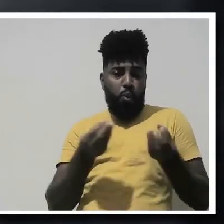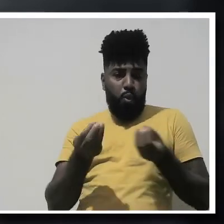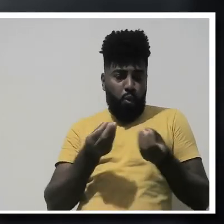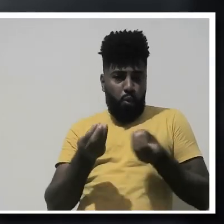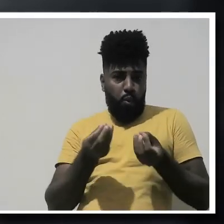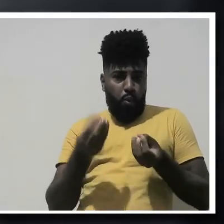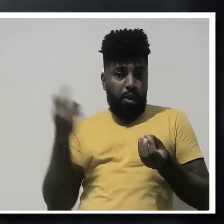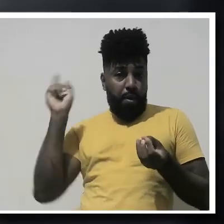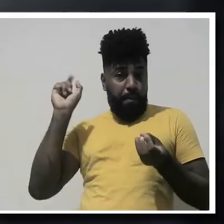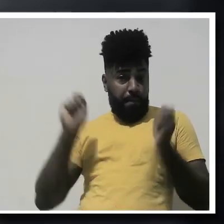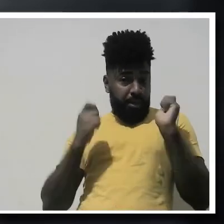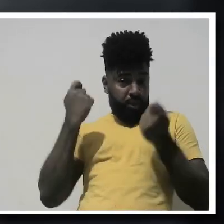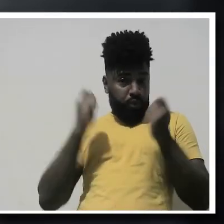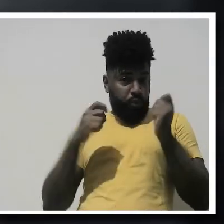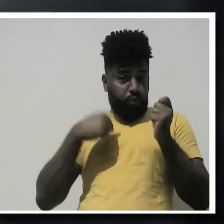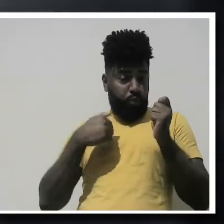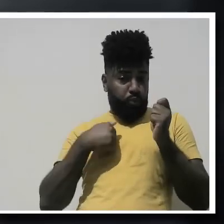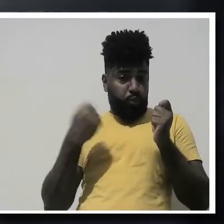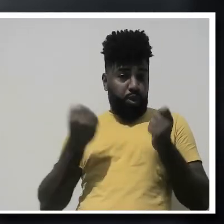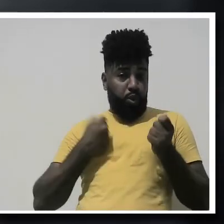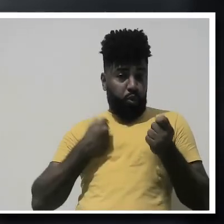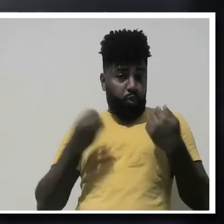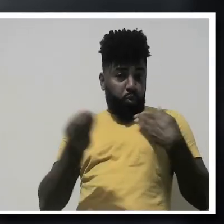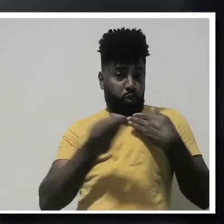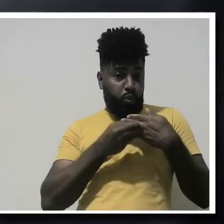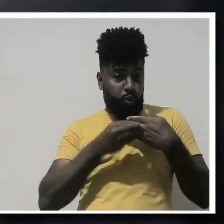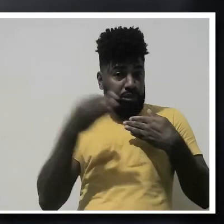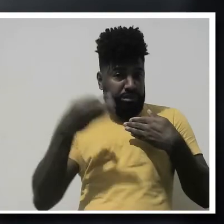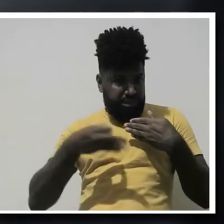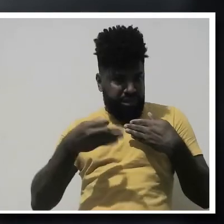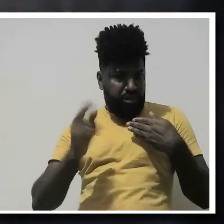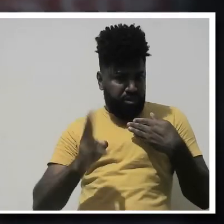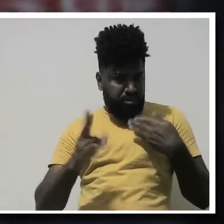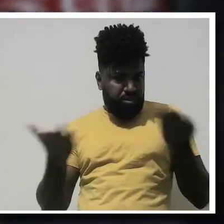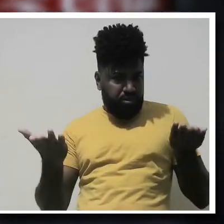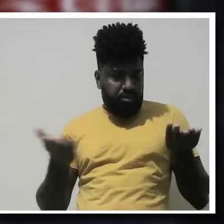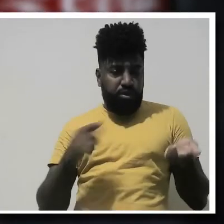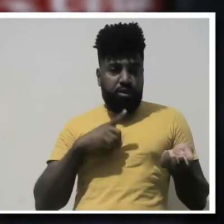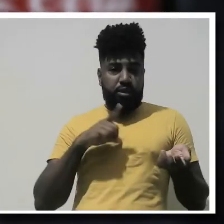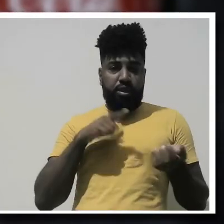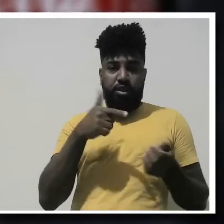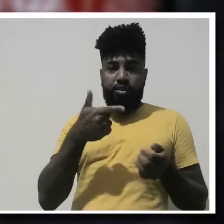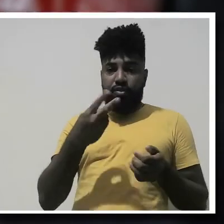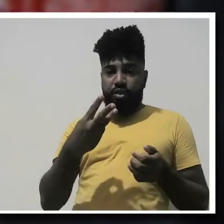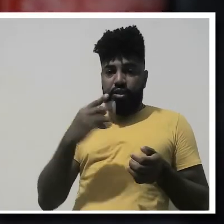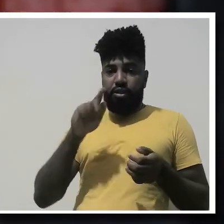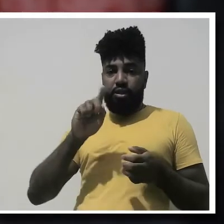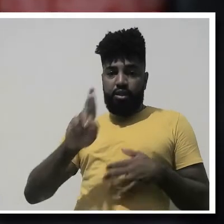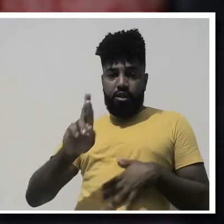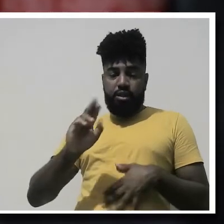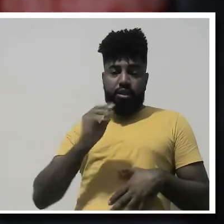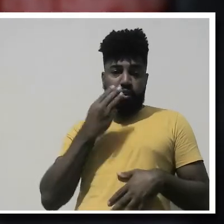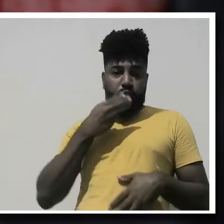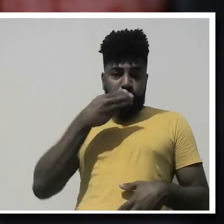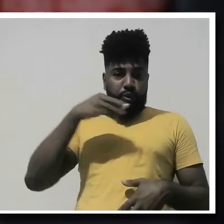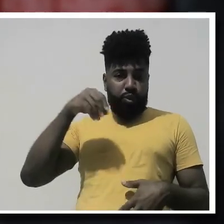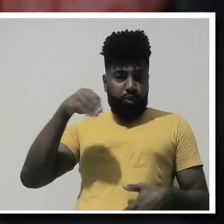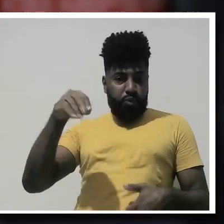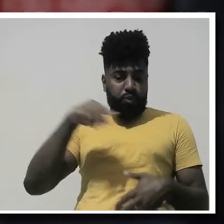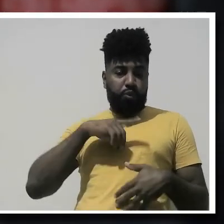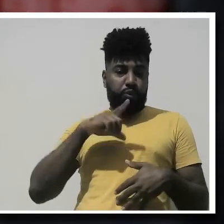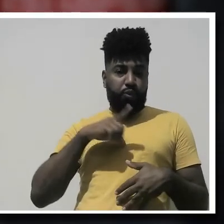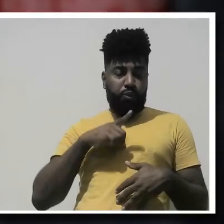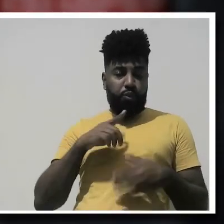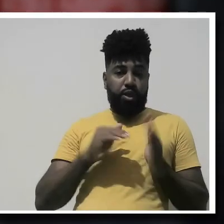110,44. Então, será que o fabricante está indicando esse mesmo valor no rótulo? Então, vamos olhar aqui a informação dela. Diz que tem 23 gramas de açúcar